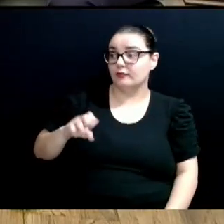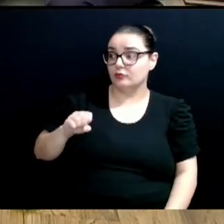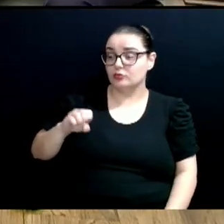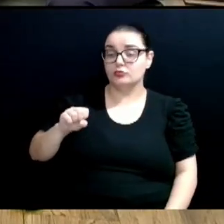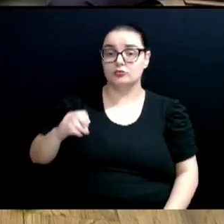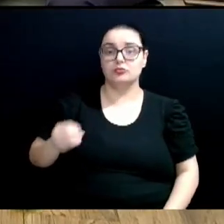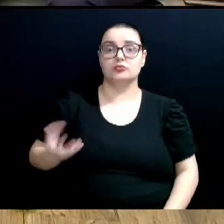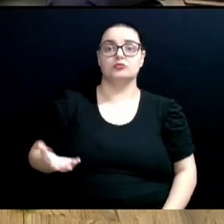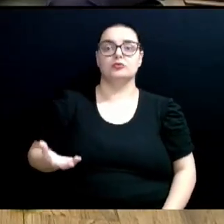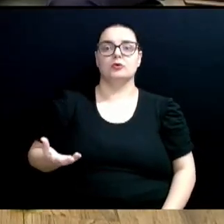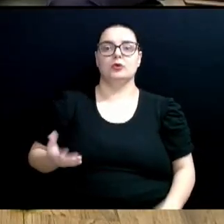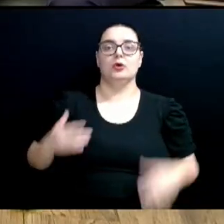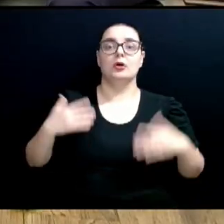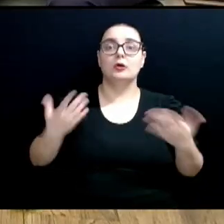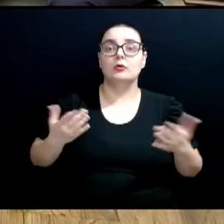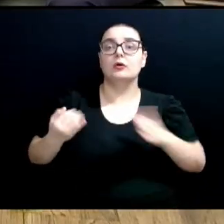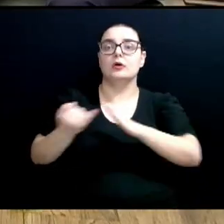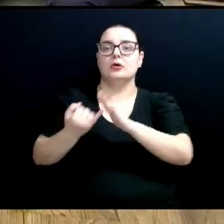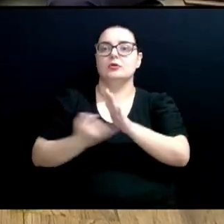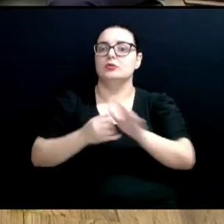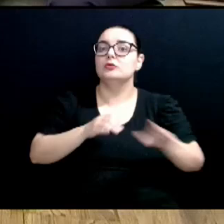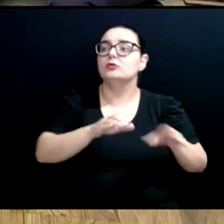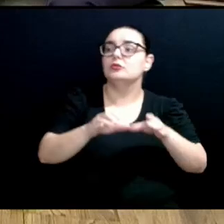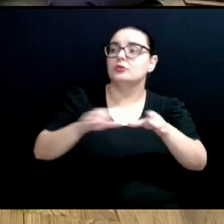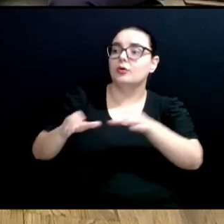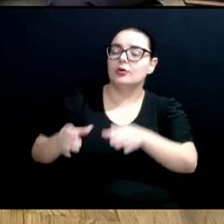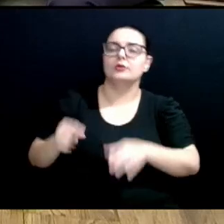as instituições que ordenam esse país, né?